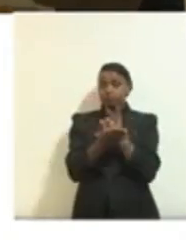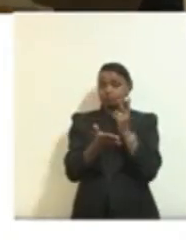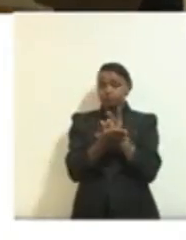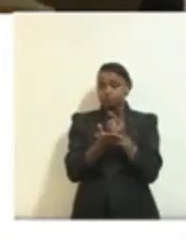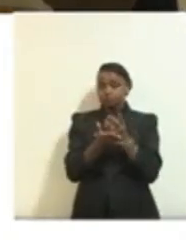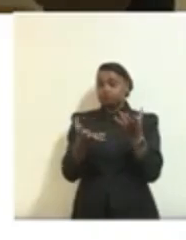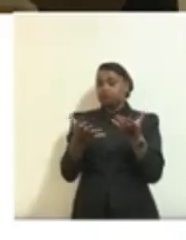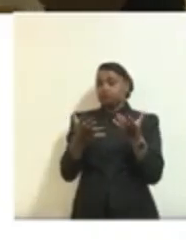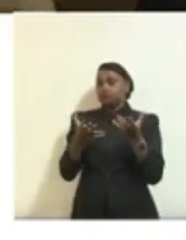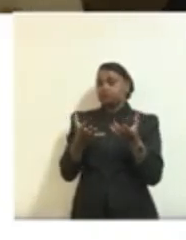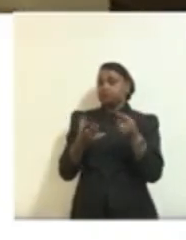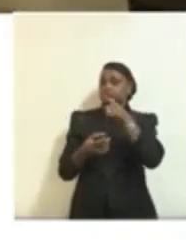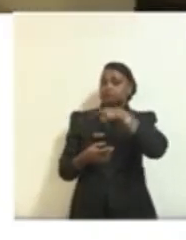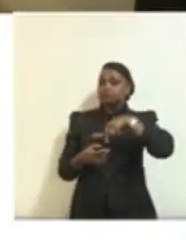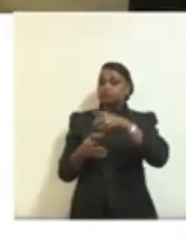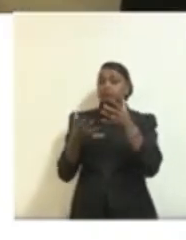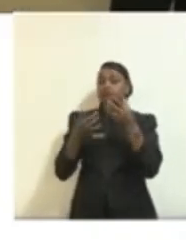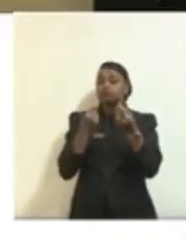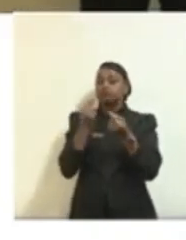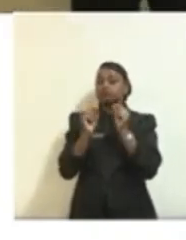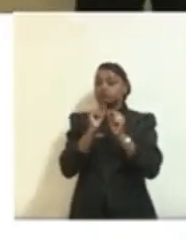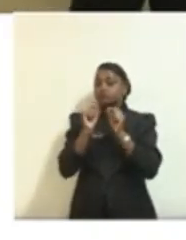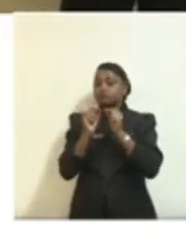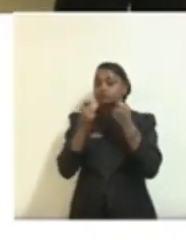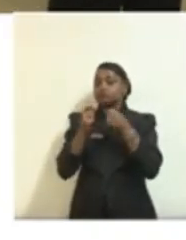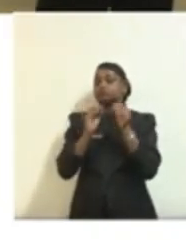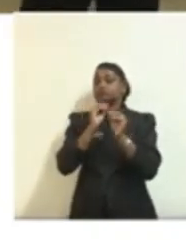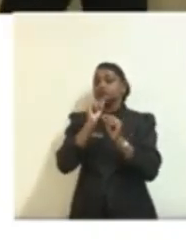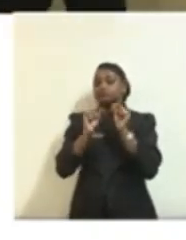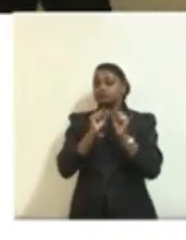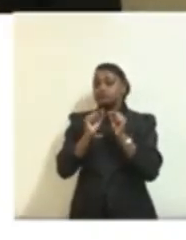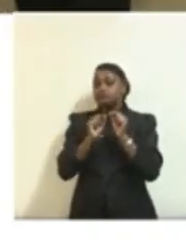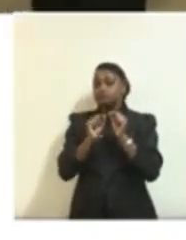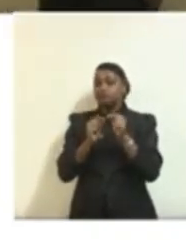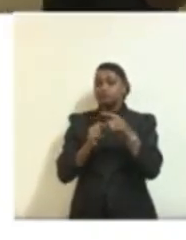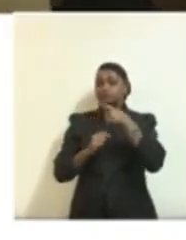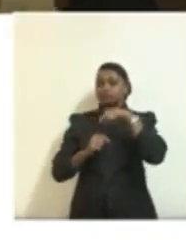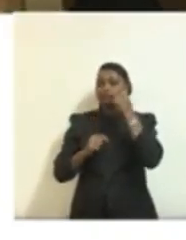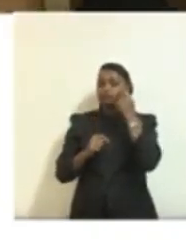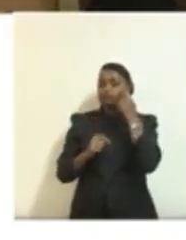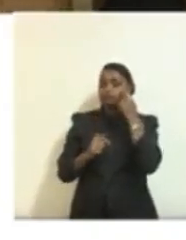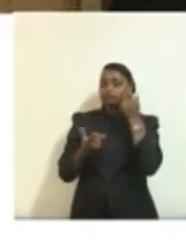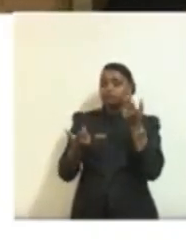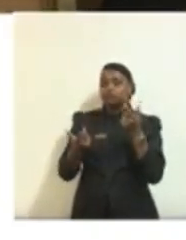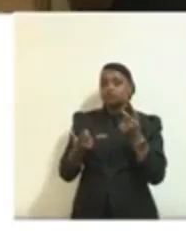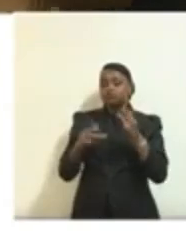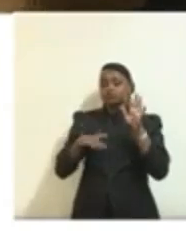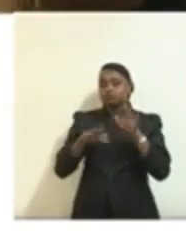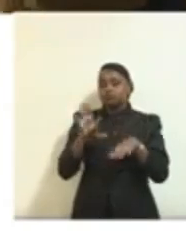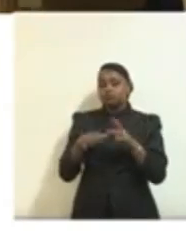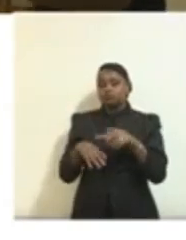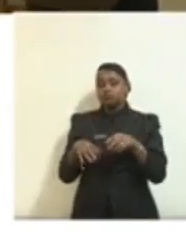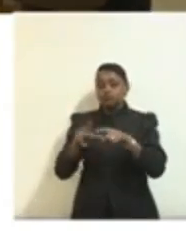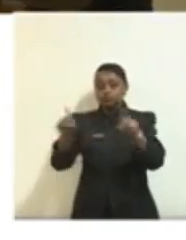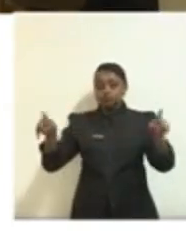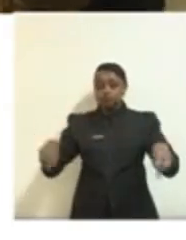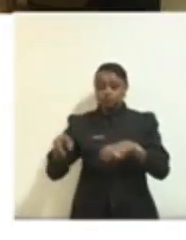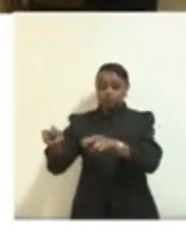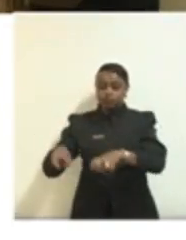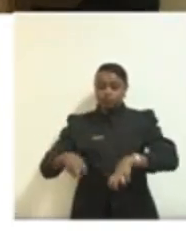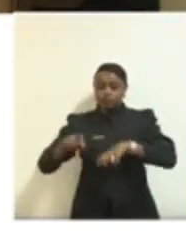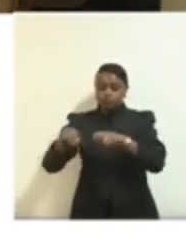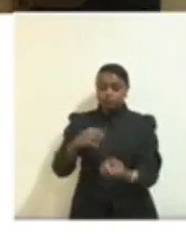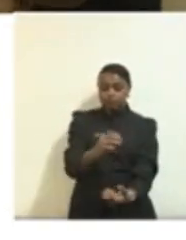Então, se eu intensificar aqui, se eu substituir o campo nativo por pastagem plantada, provavelmente eu vou perder